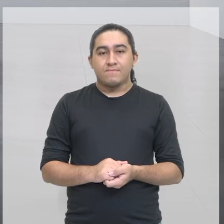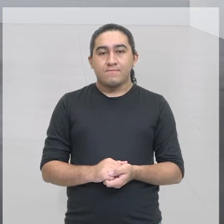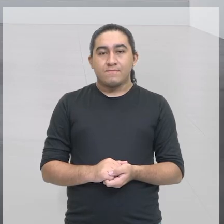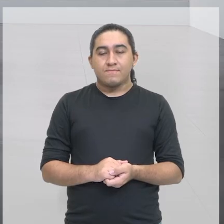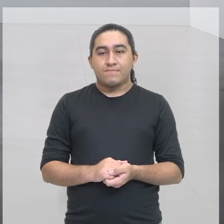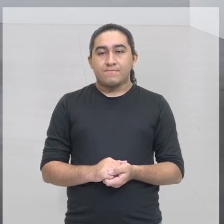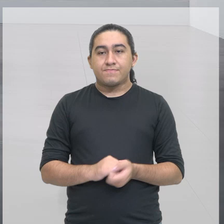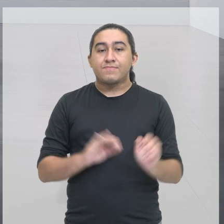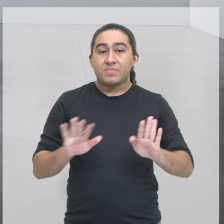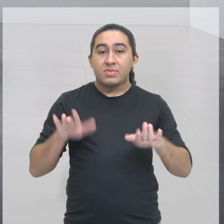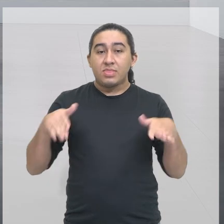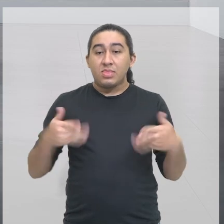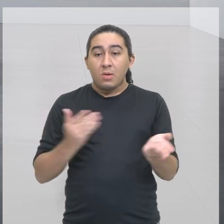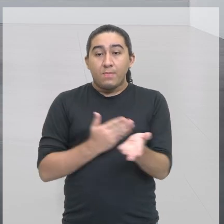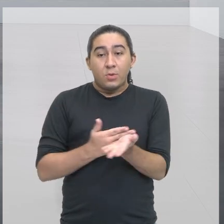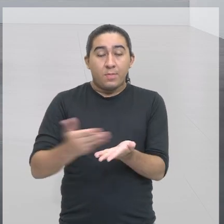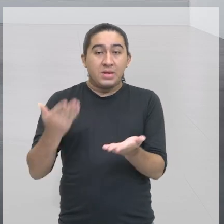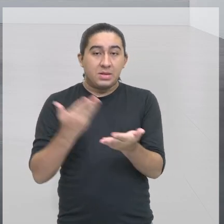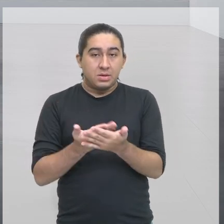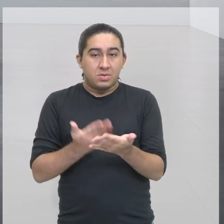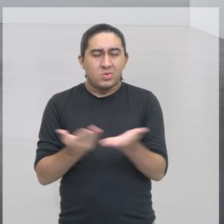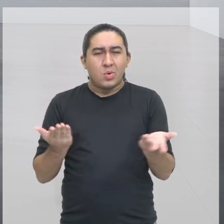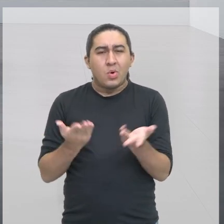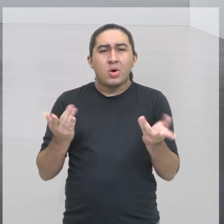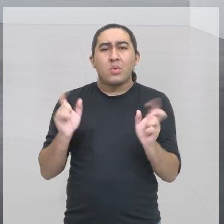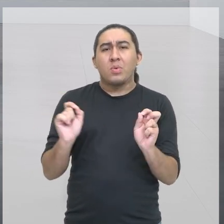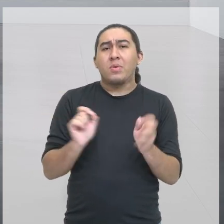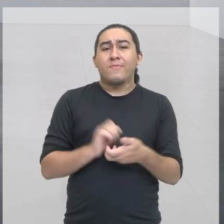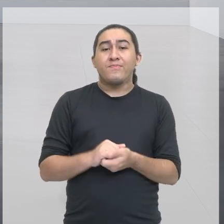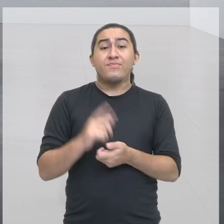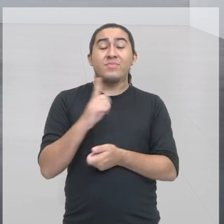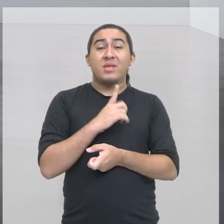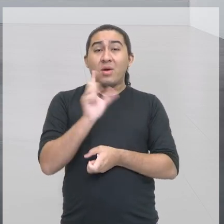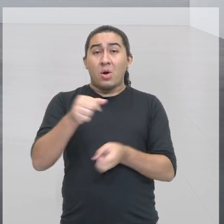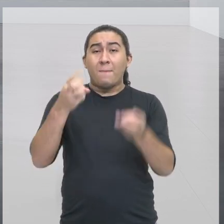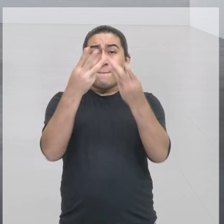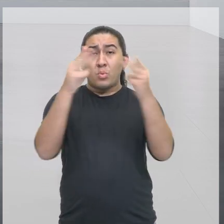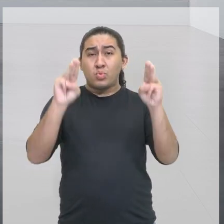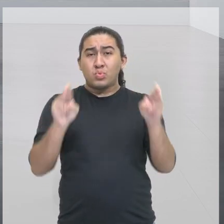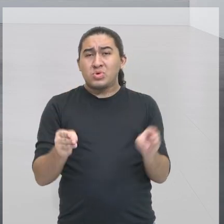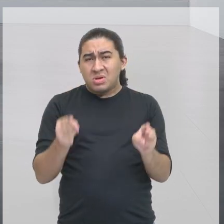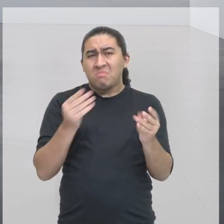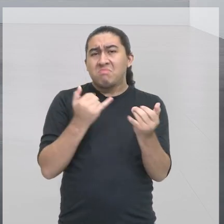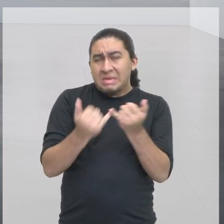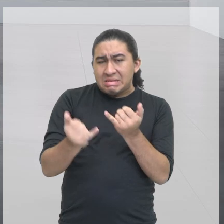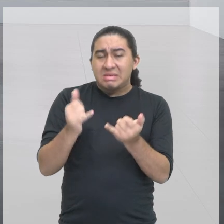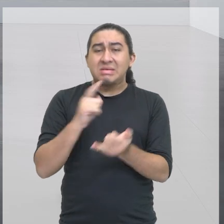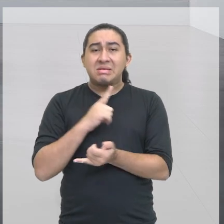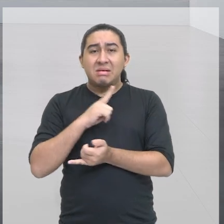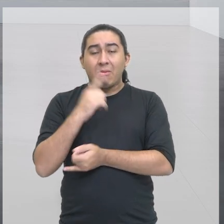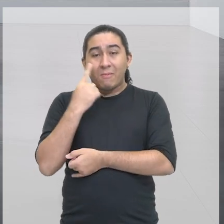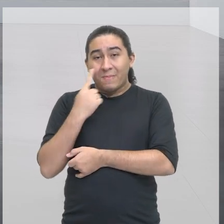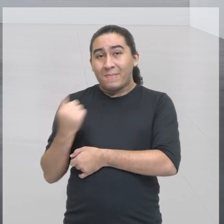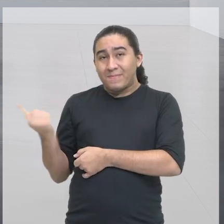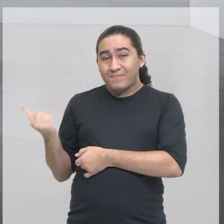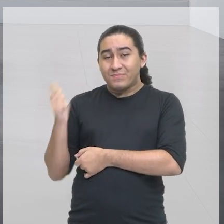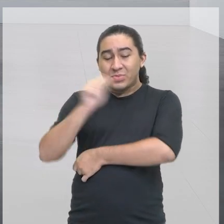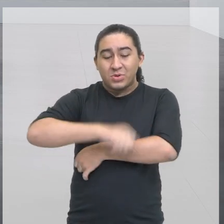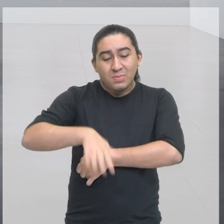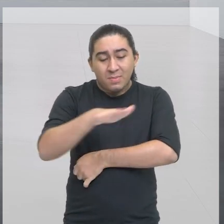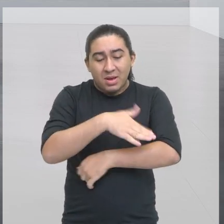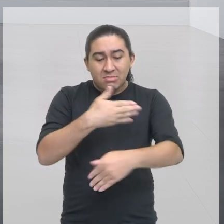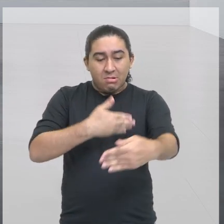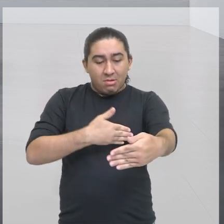E vamos iniciar nossa aula nessa galeria de arte contemporânea. Como vamos falar hoje